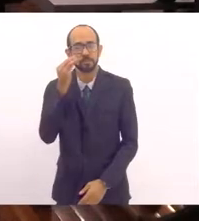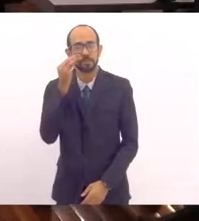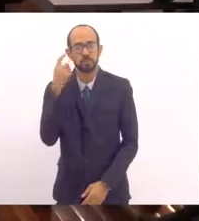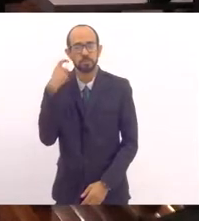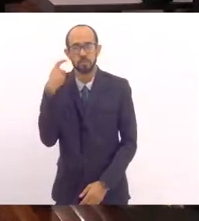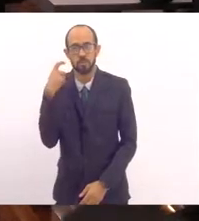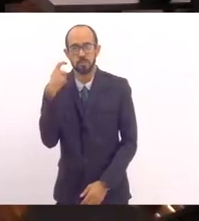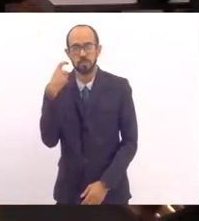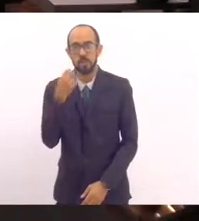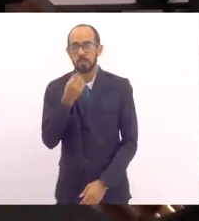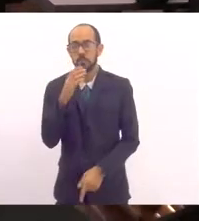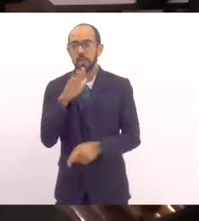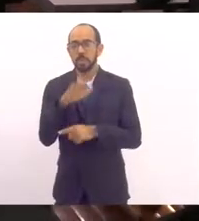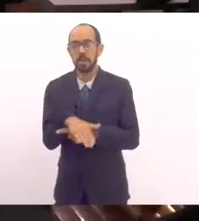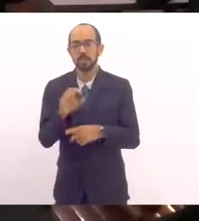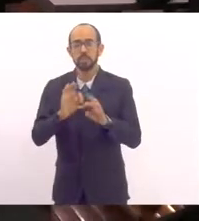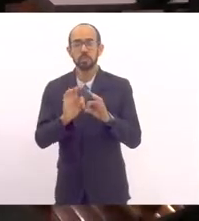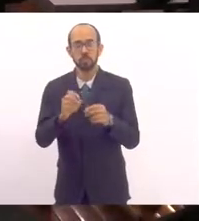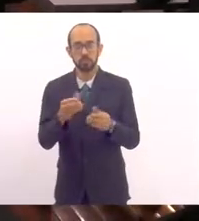Boa tarde a todos.